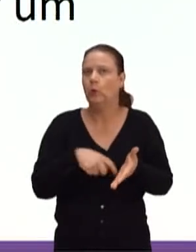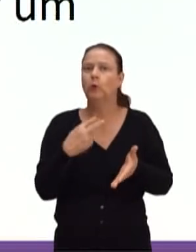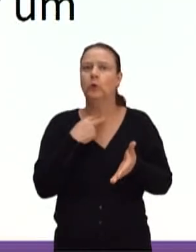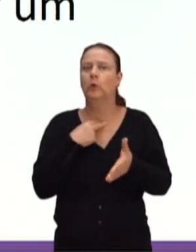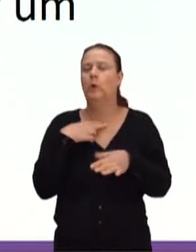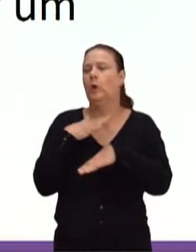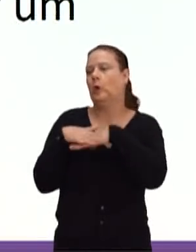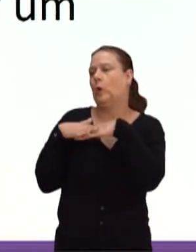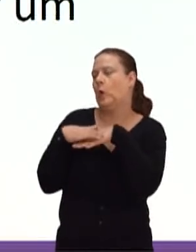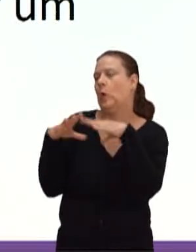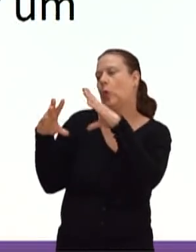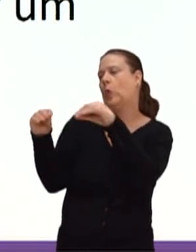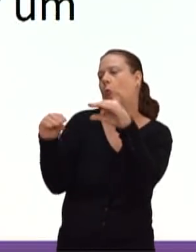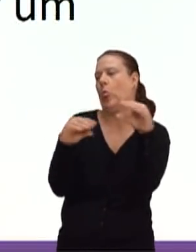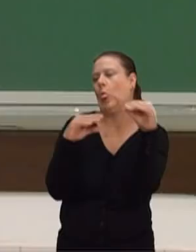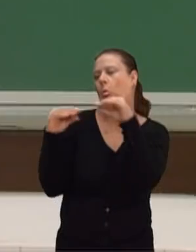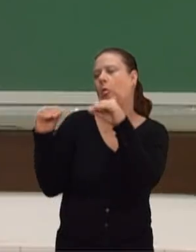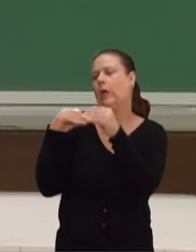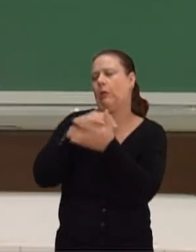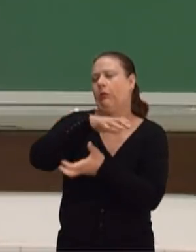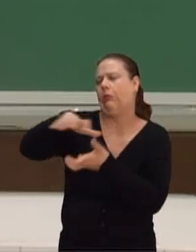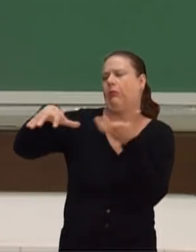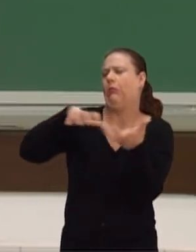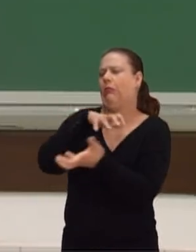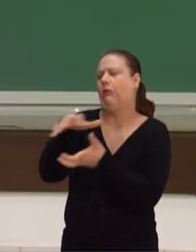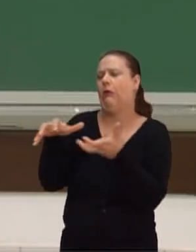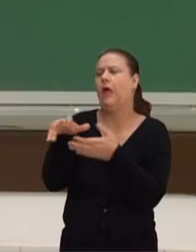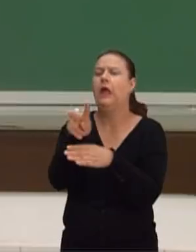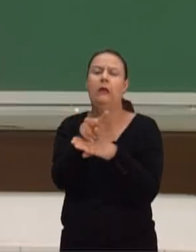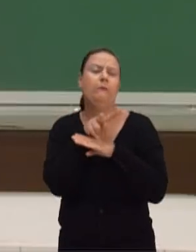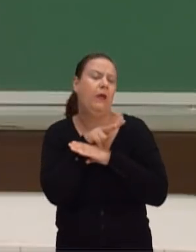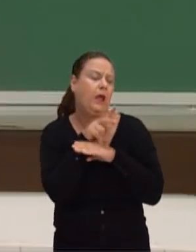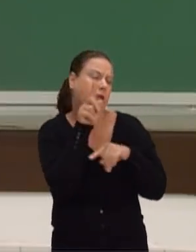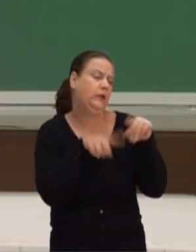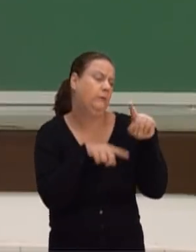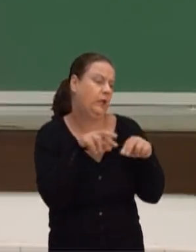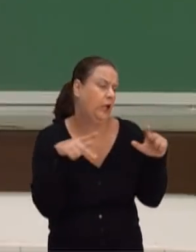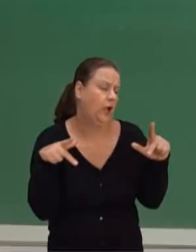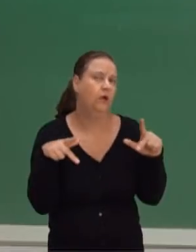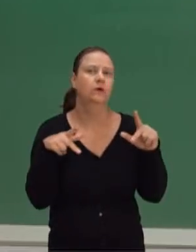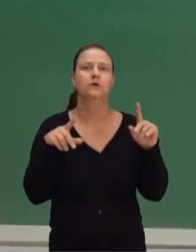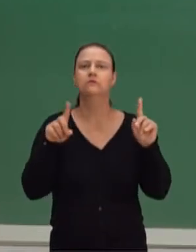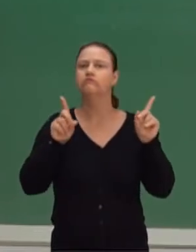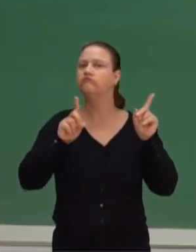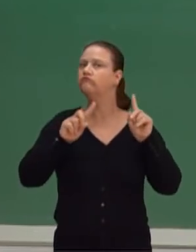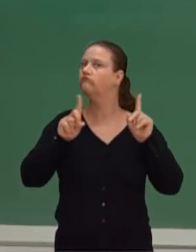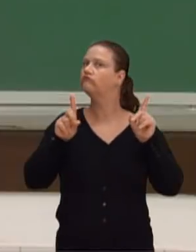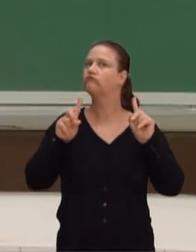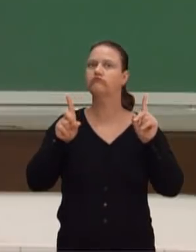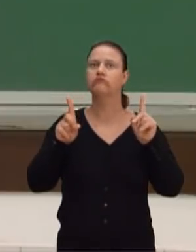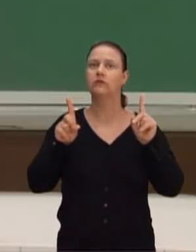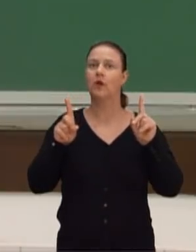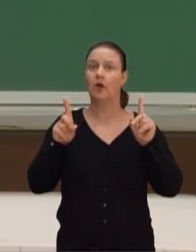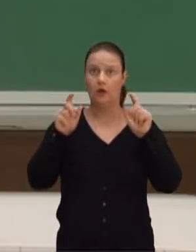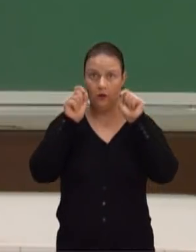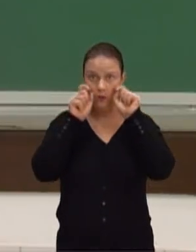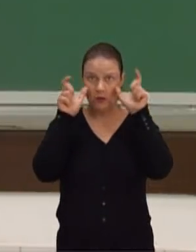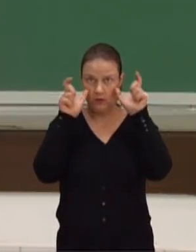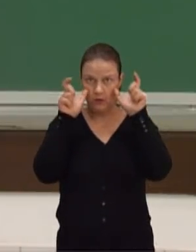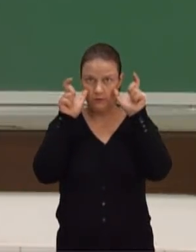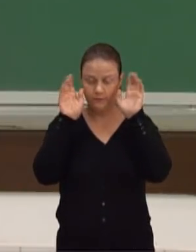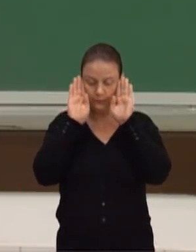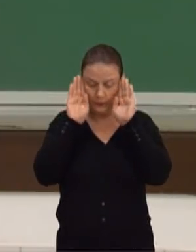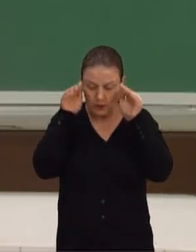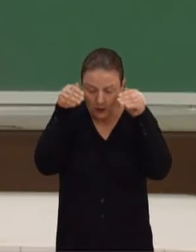bagunça e empréstimo de material. Pensa bem, você está se concentrando aqui para fazer o seu texto.